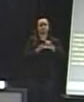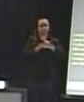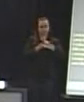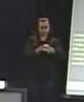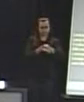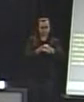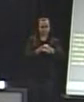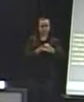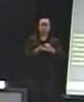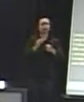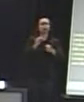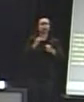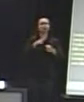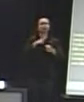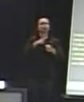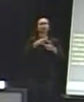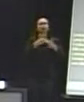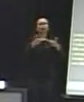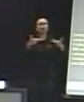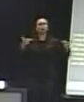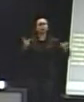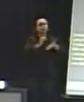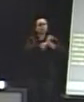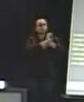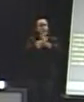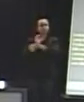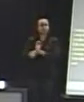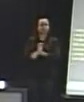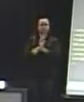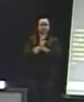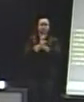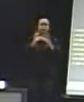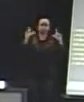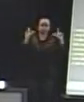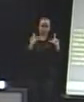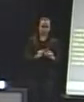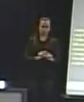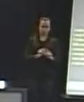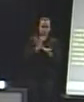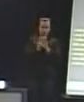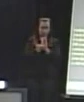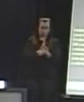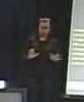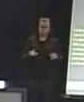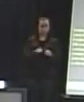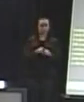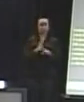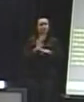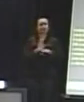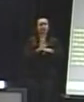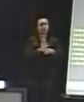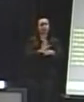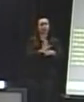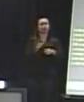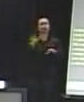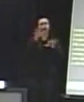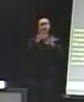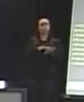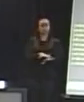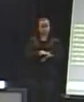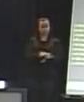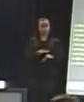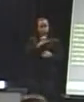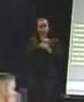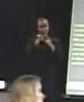de repelir todas as formas de discriminação e preconceito e de contribuir para a inclusão social de pessoas com